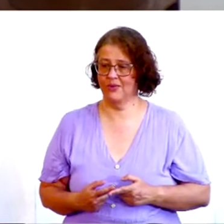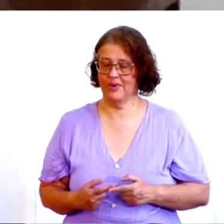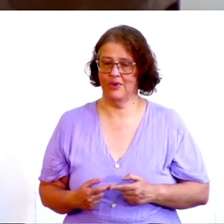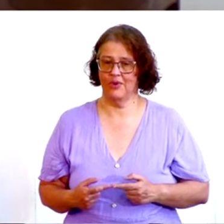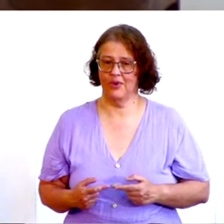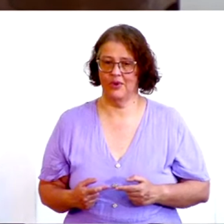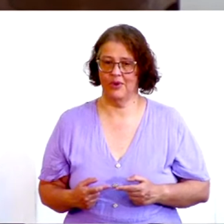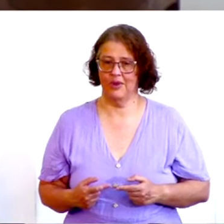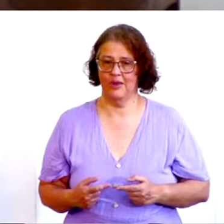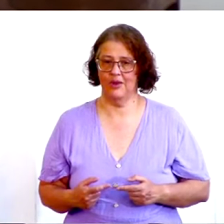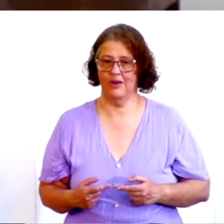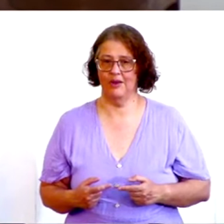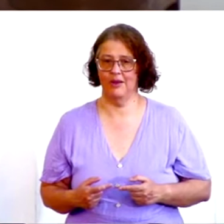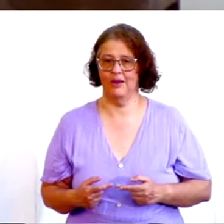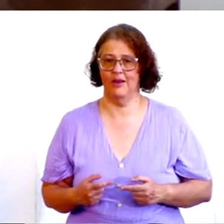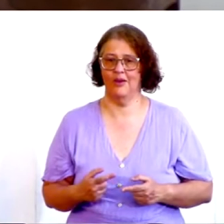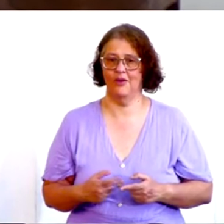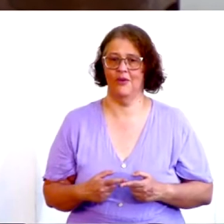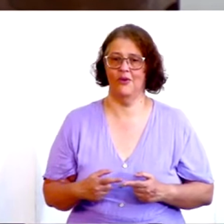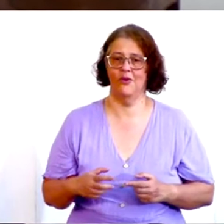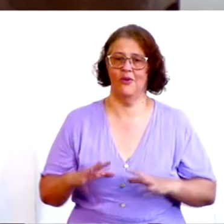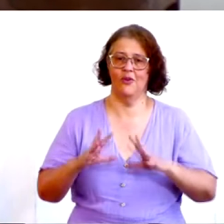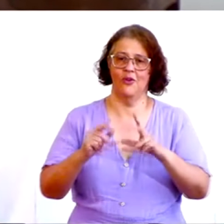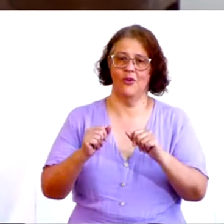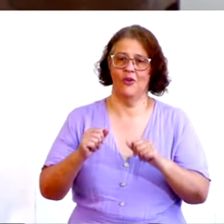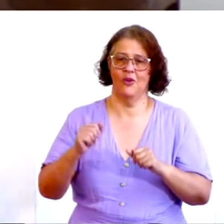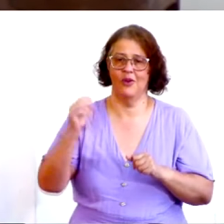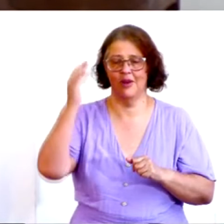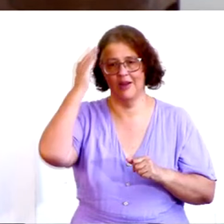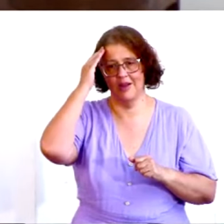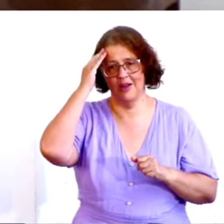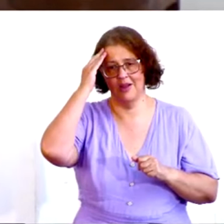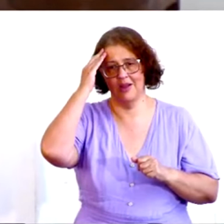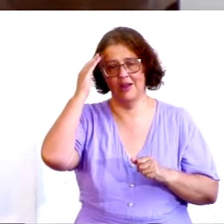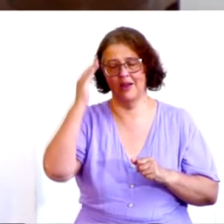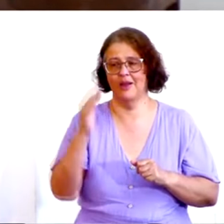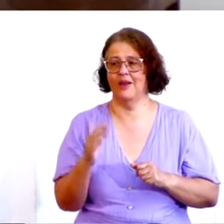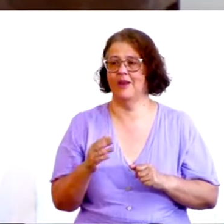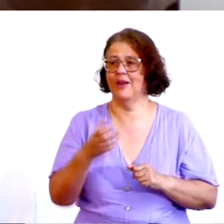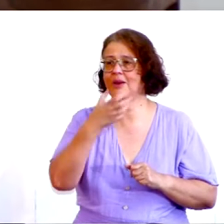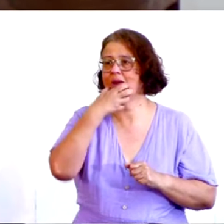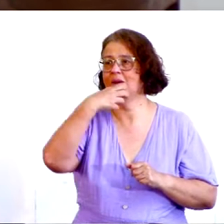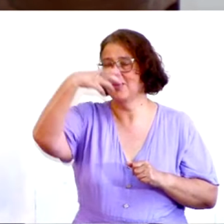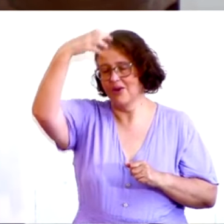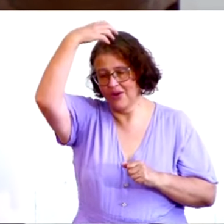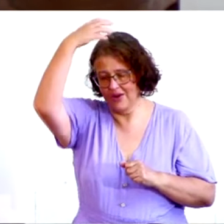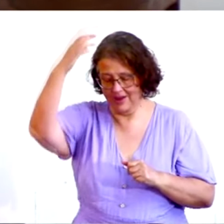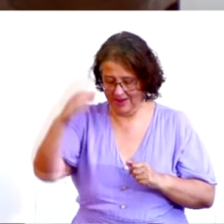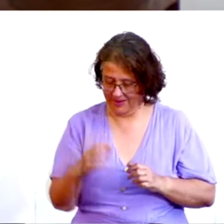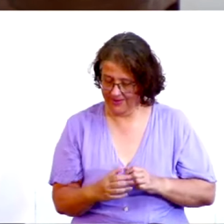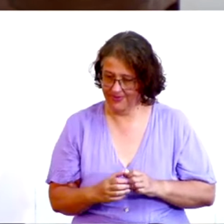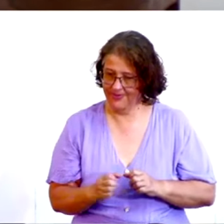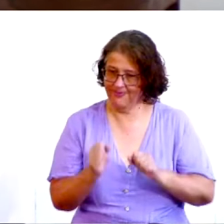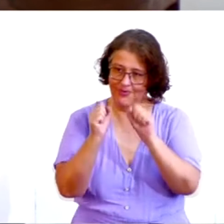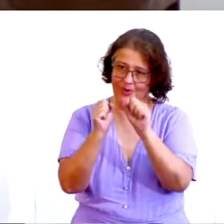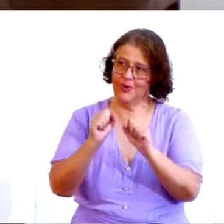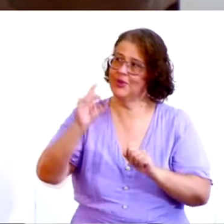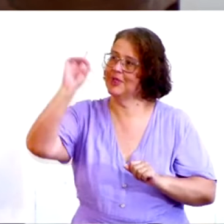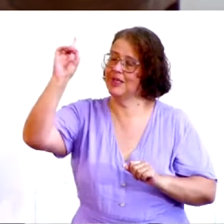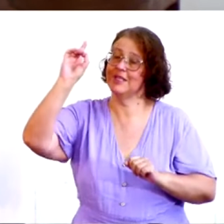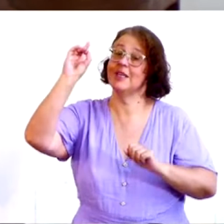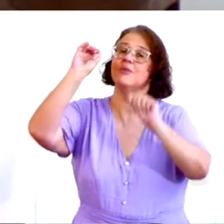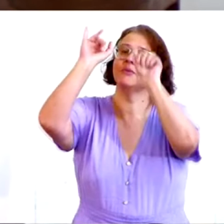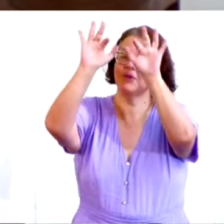Mas você poderá preservar todos estes valores dentro do Reino de Deus que Deus lhe abençoe lhe dê